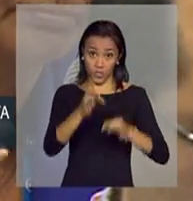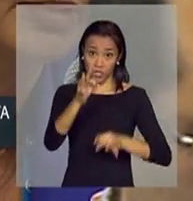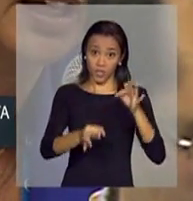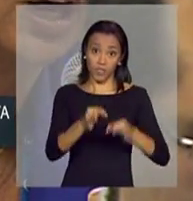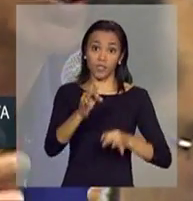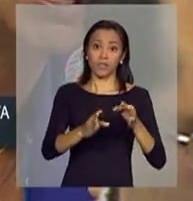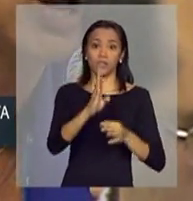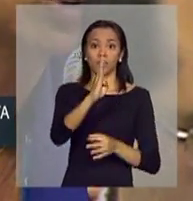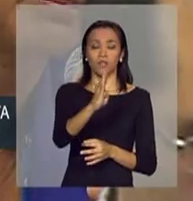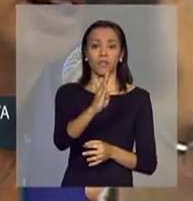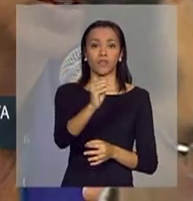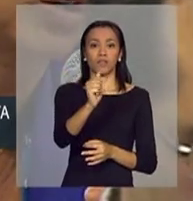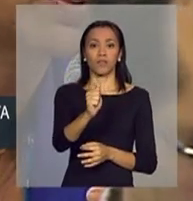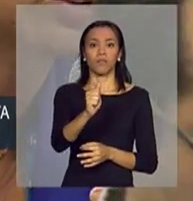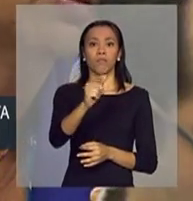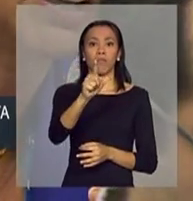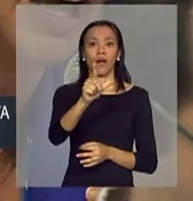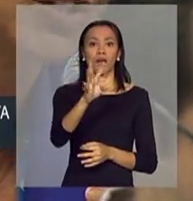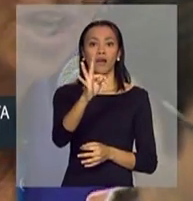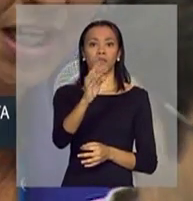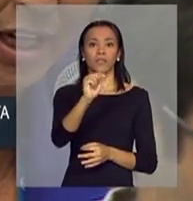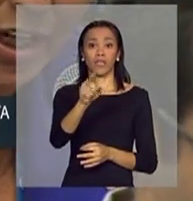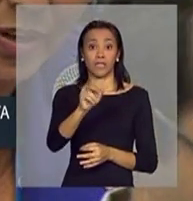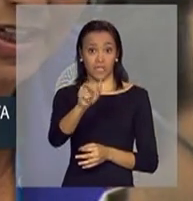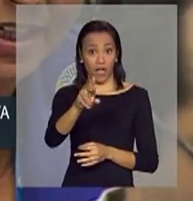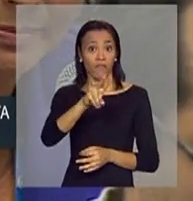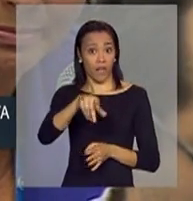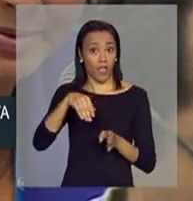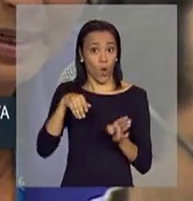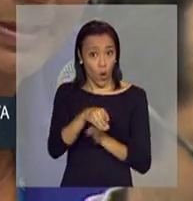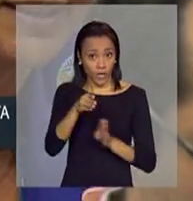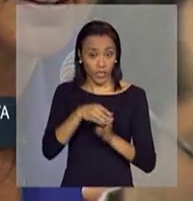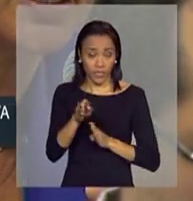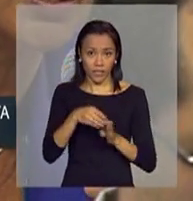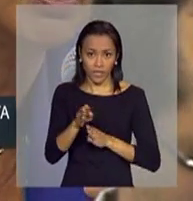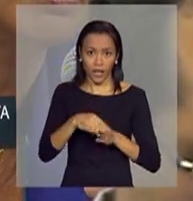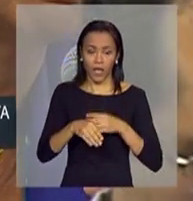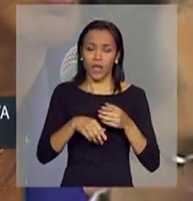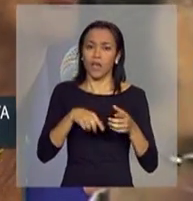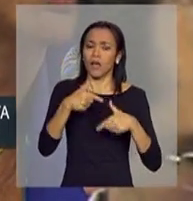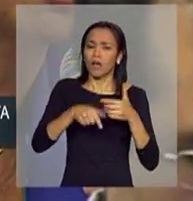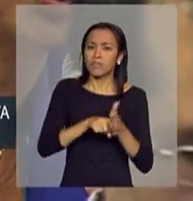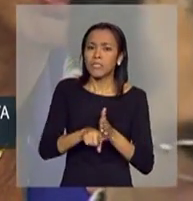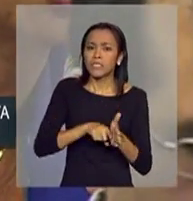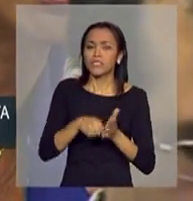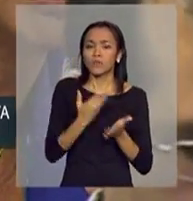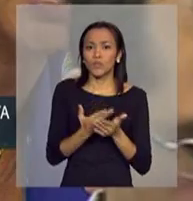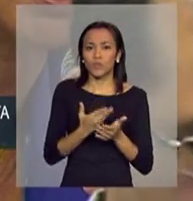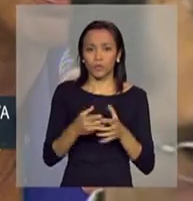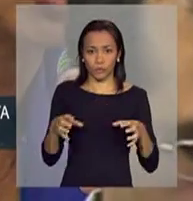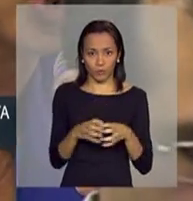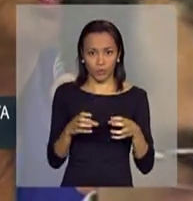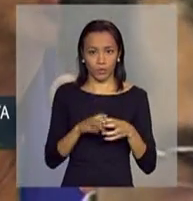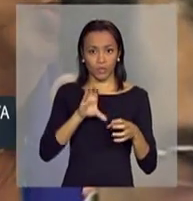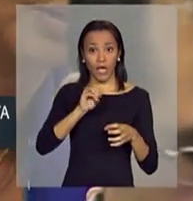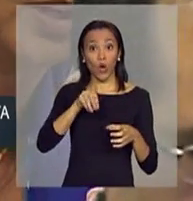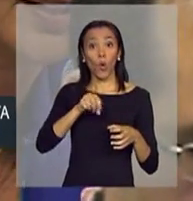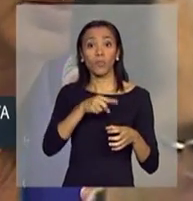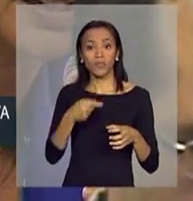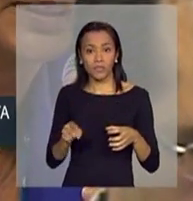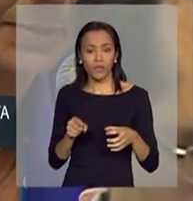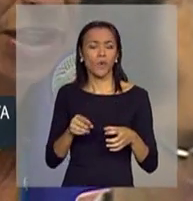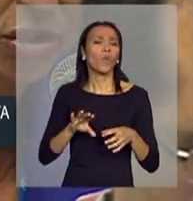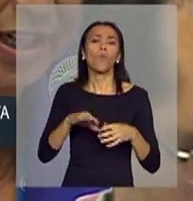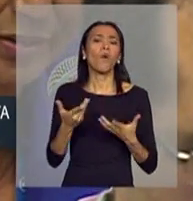vai auxiliar os trabalhos da Comissão da Verdade. Eu queria saber se vocês podem adiantar que tipo de